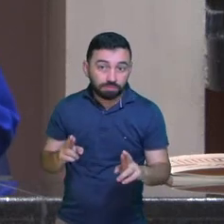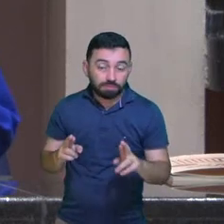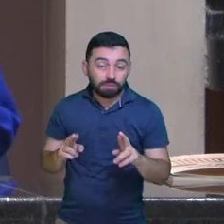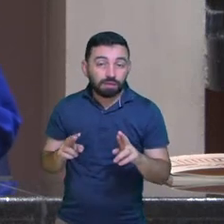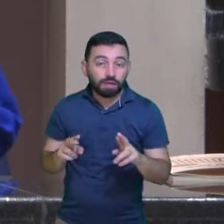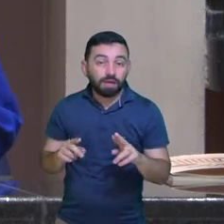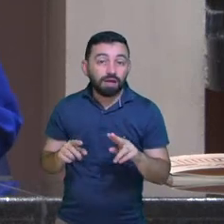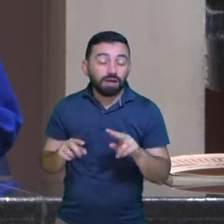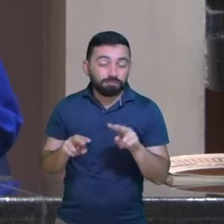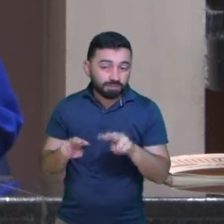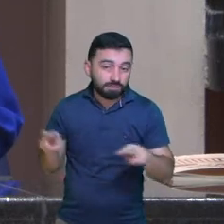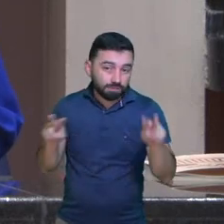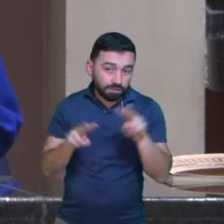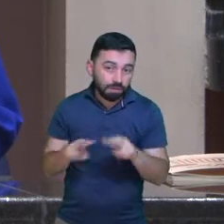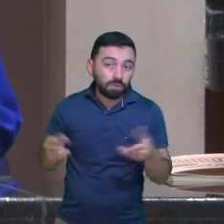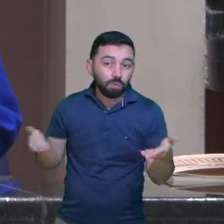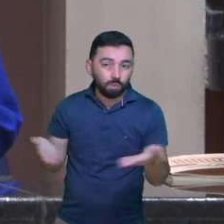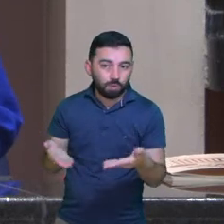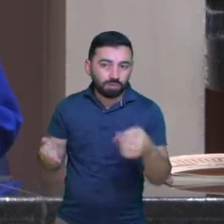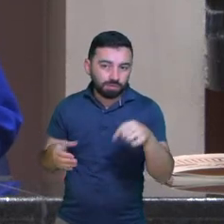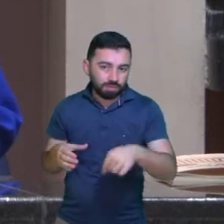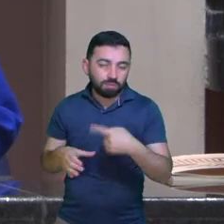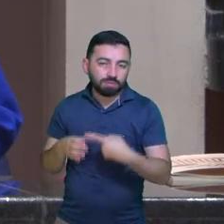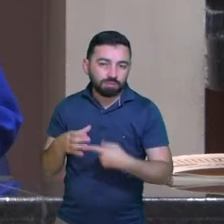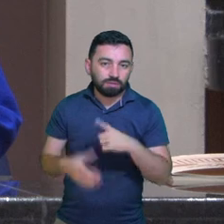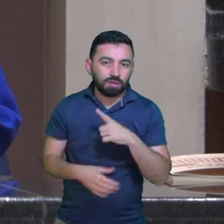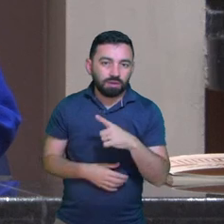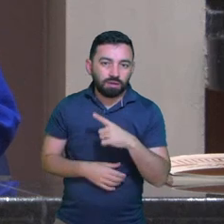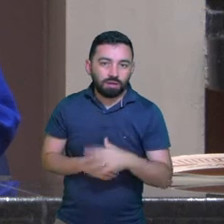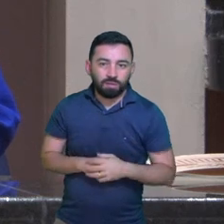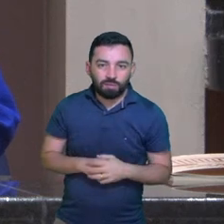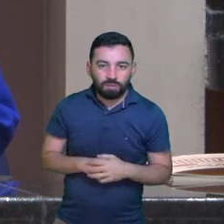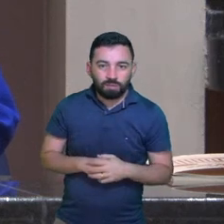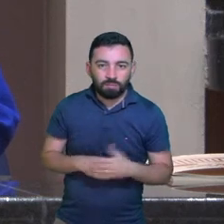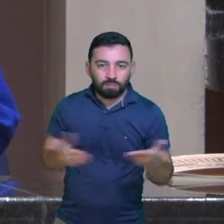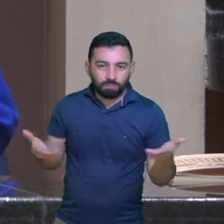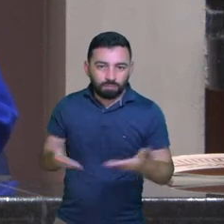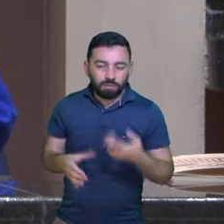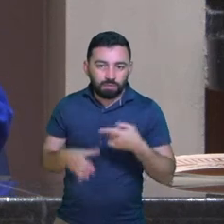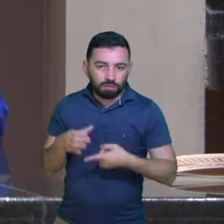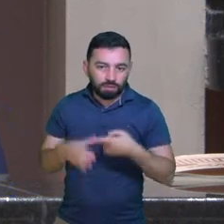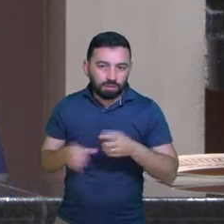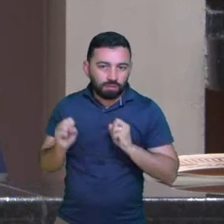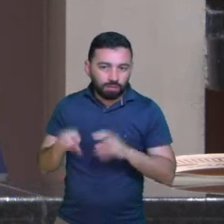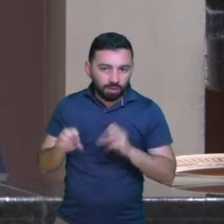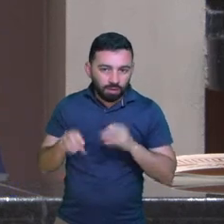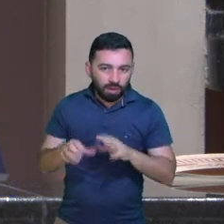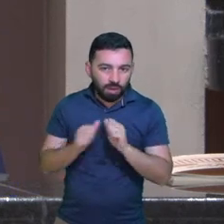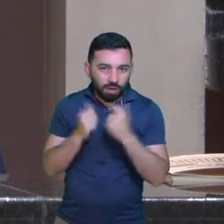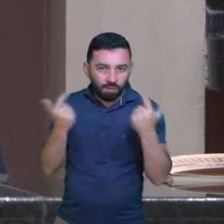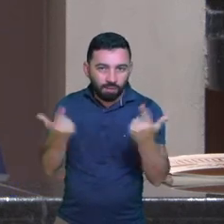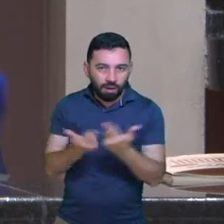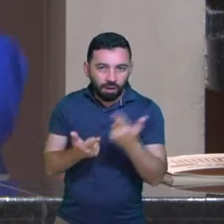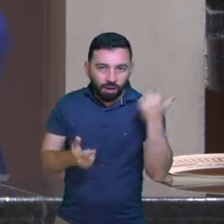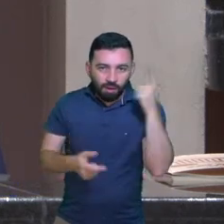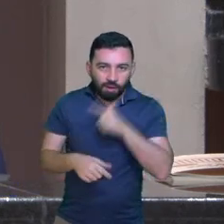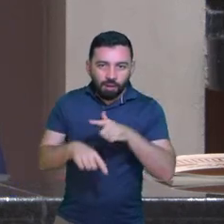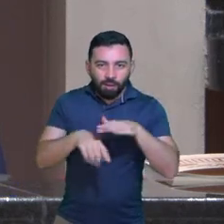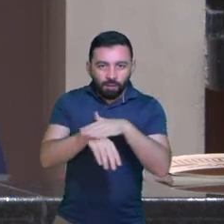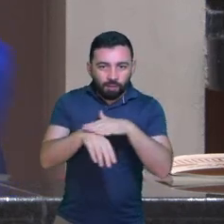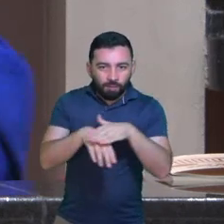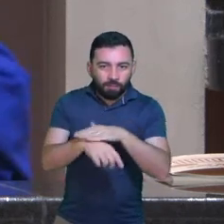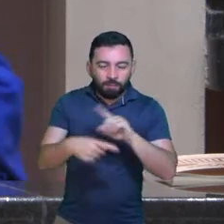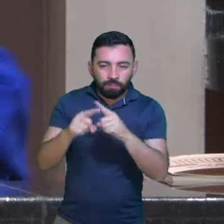visibilidade que hoje esta comissão tem hoje a comissão de educação da Assembleia consegue dialogar com a